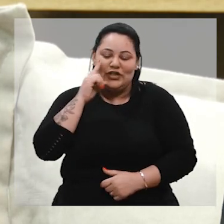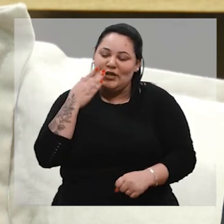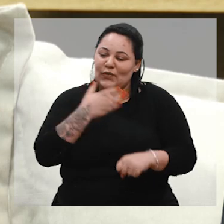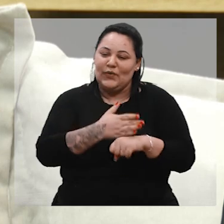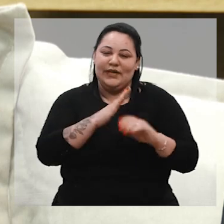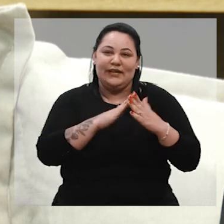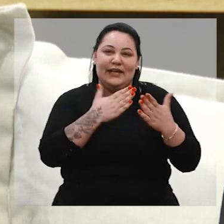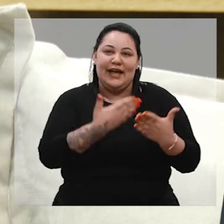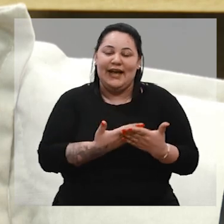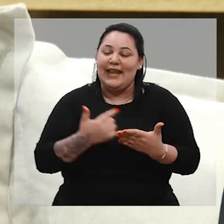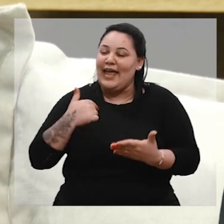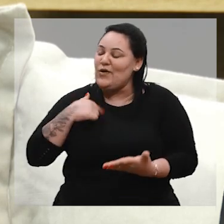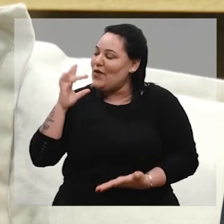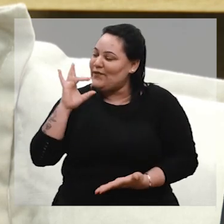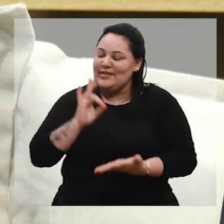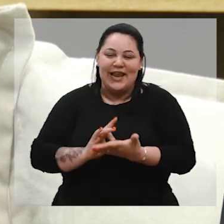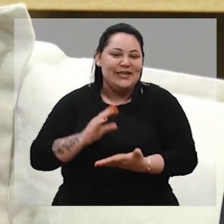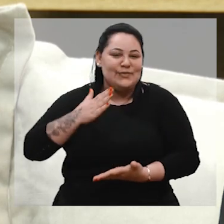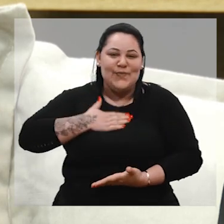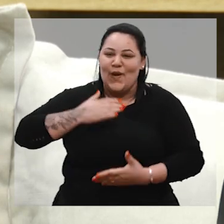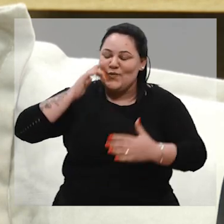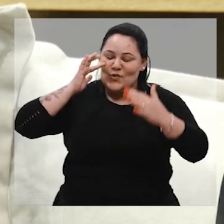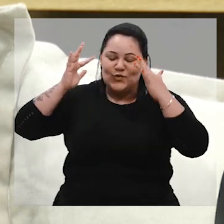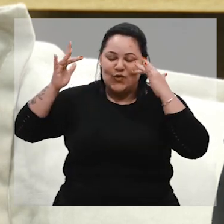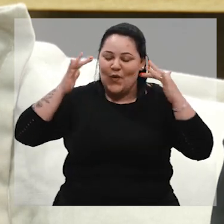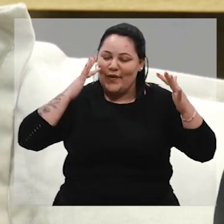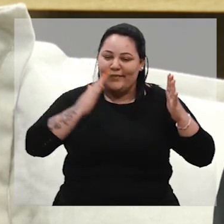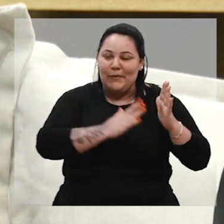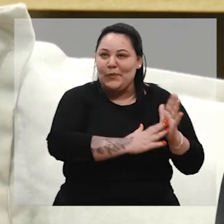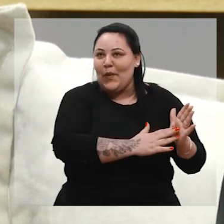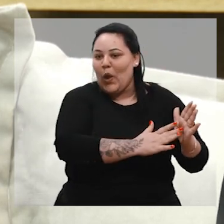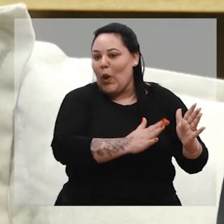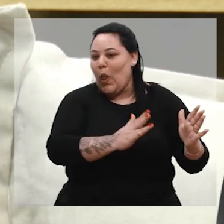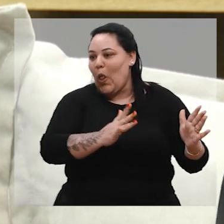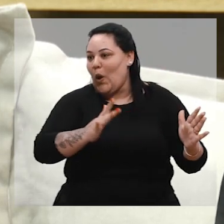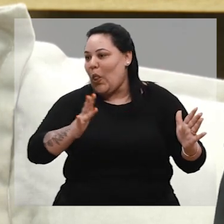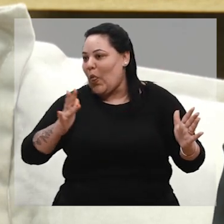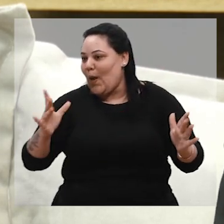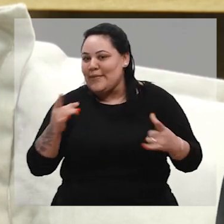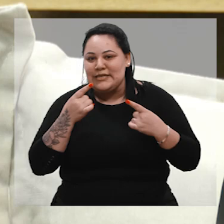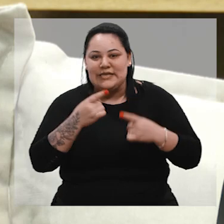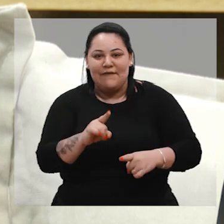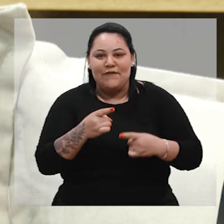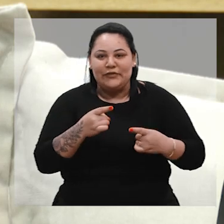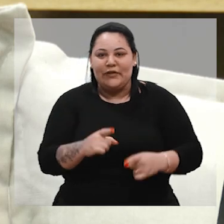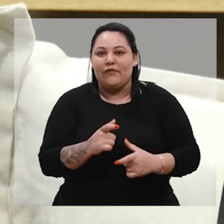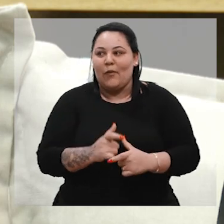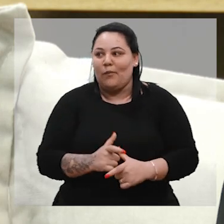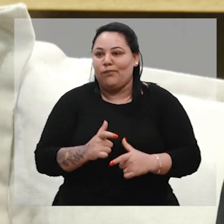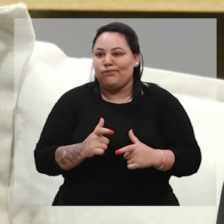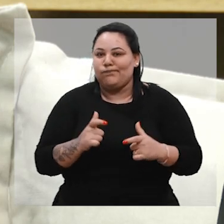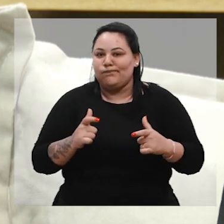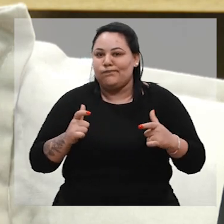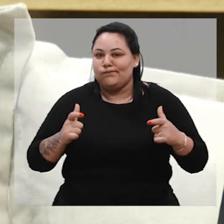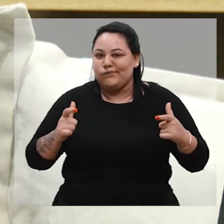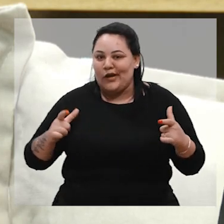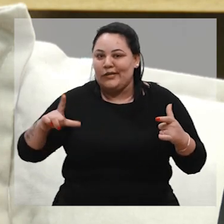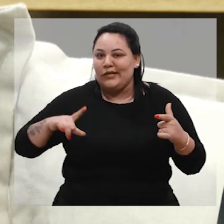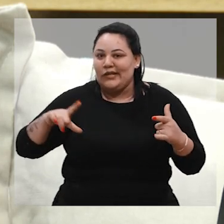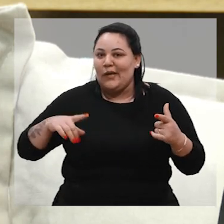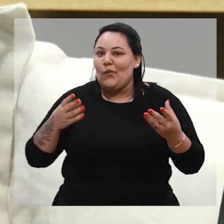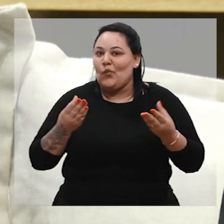eu entro numa sala de aula, eu estou realizando um sonho. Com o passar do tempo, os desafios foram aumentando muito. Hoje a gente